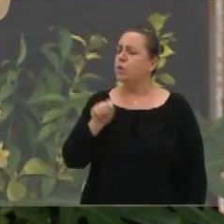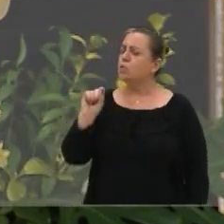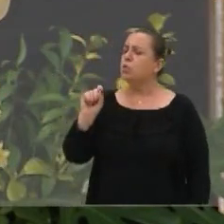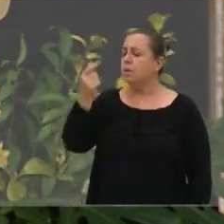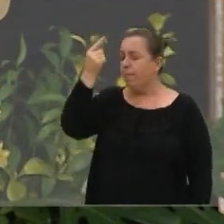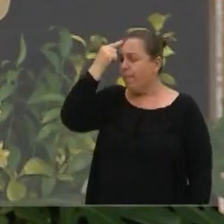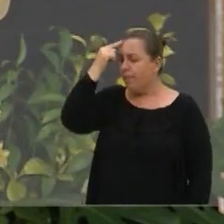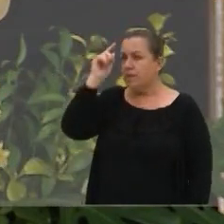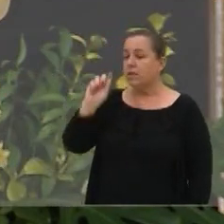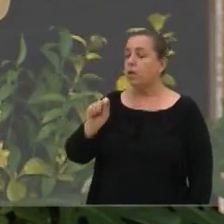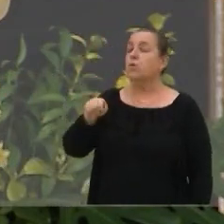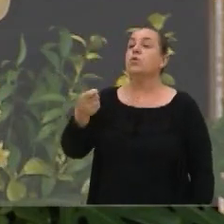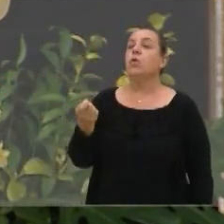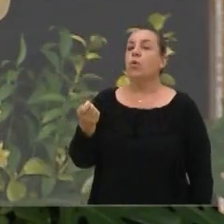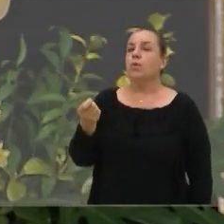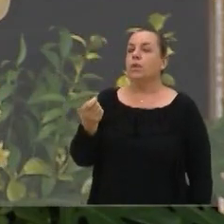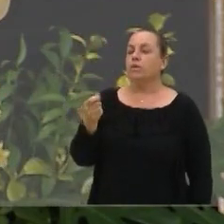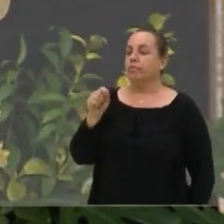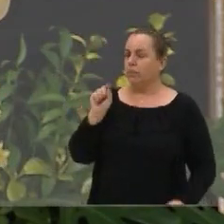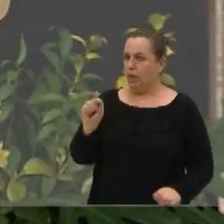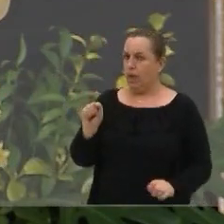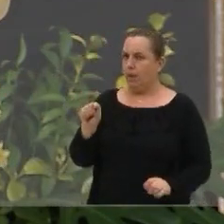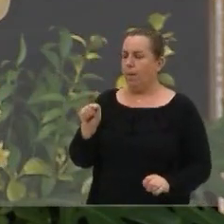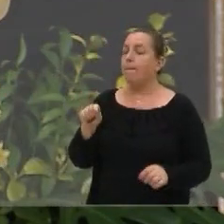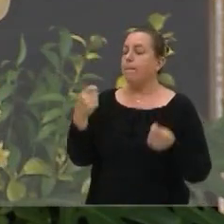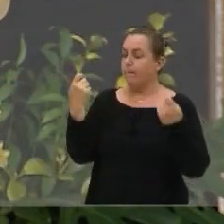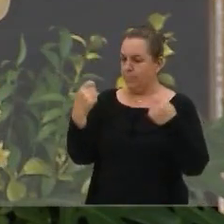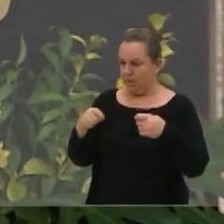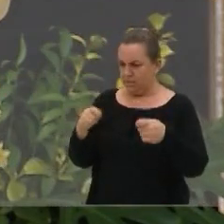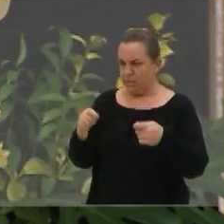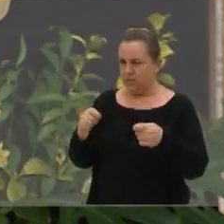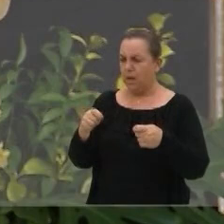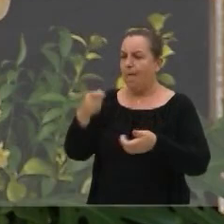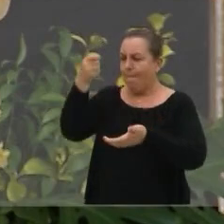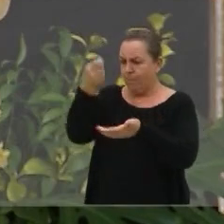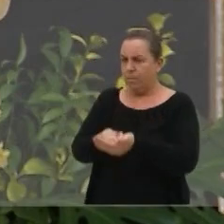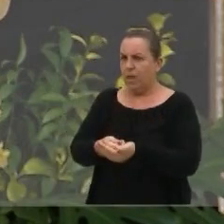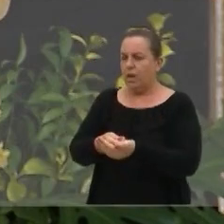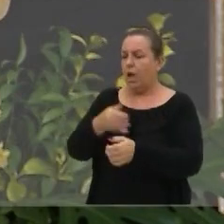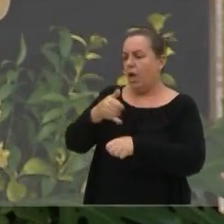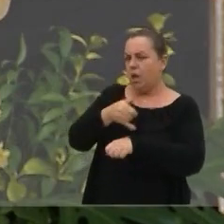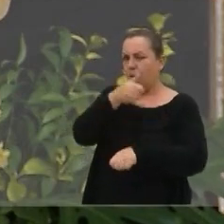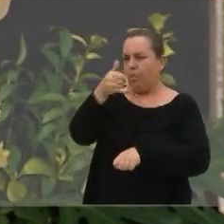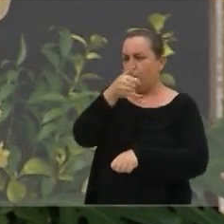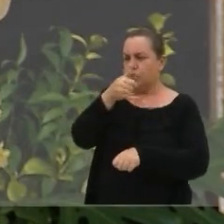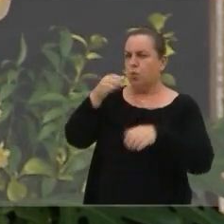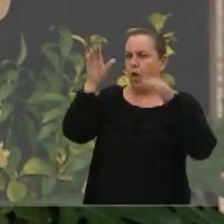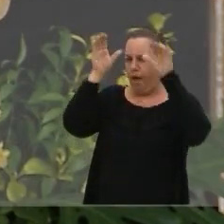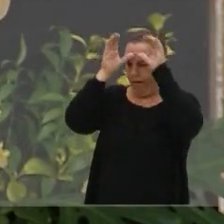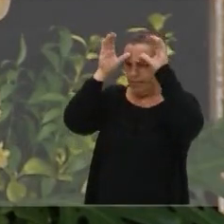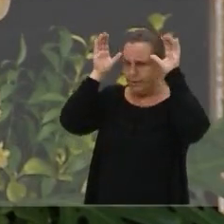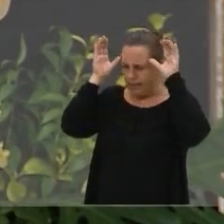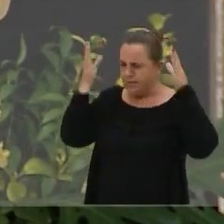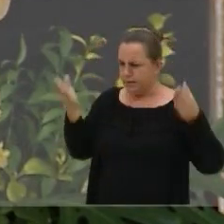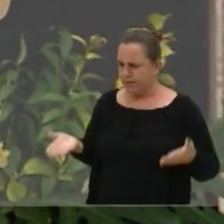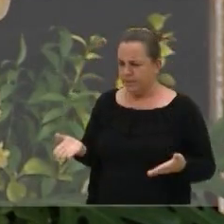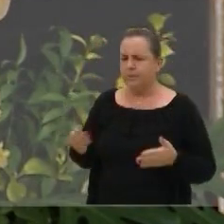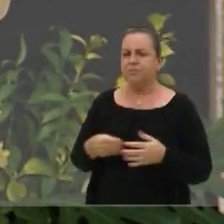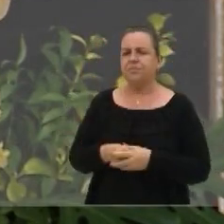pensas. É lícito ou não pagar impostos a César?